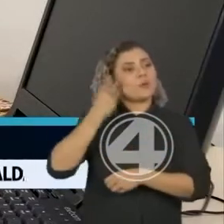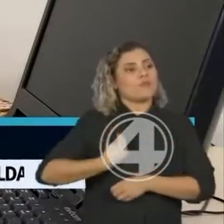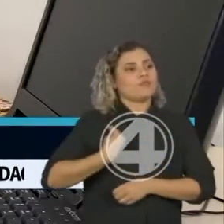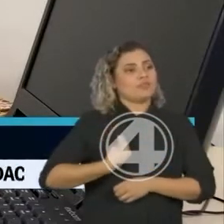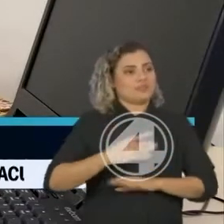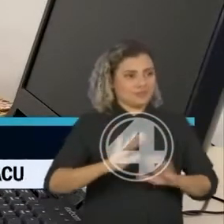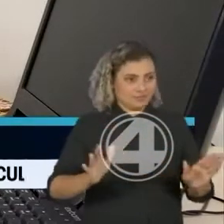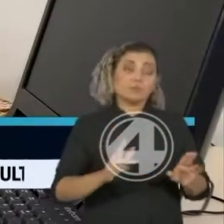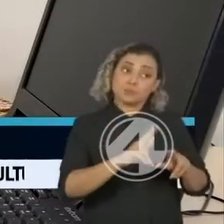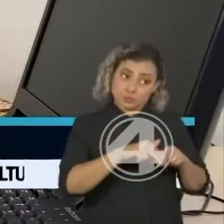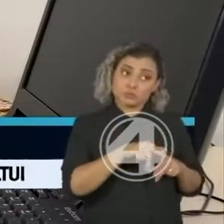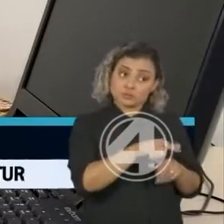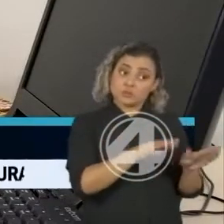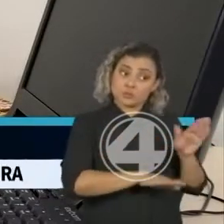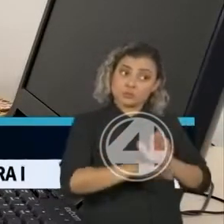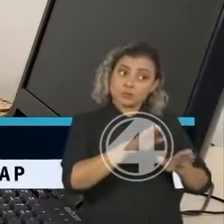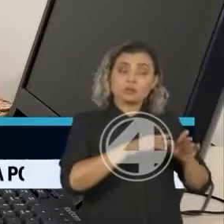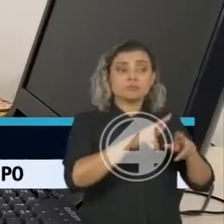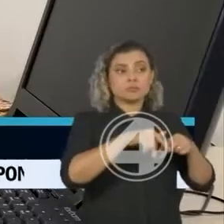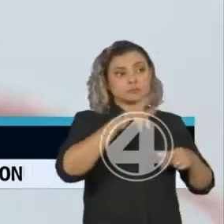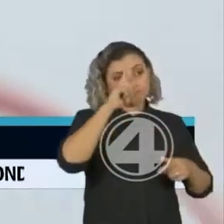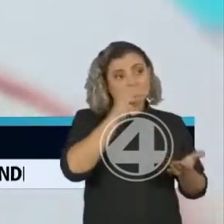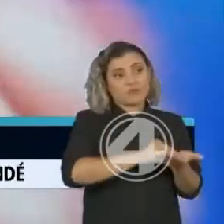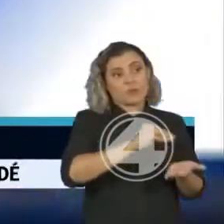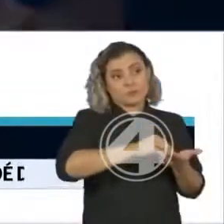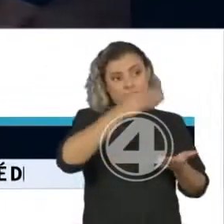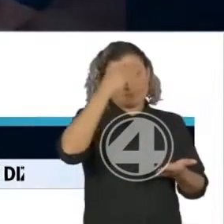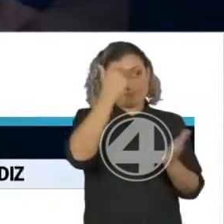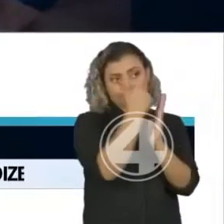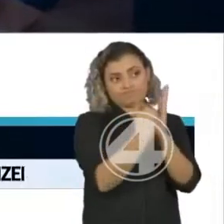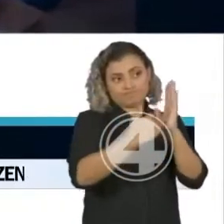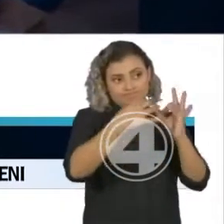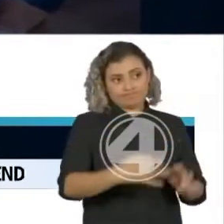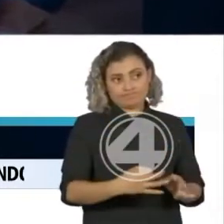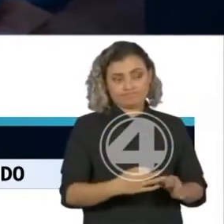do isolamento então isso ainda é uma coisa a ser determinada